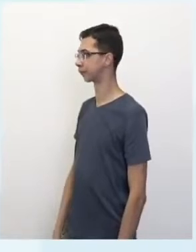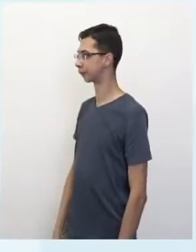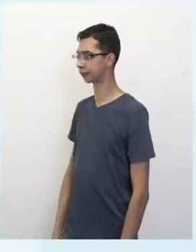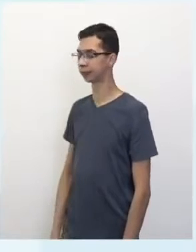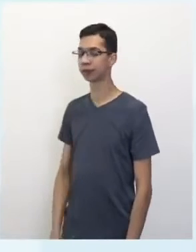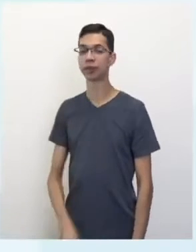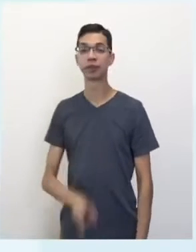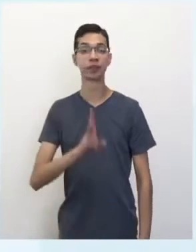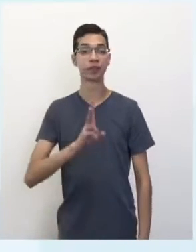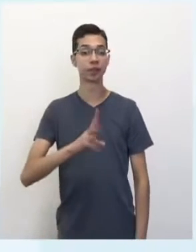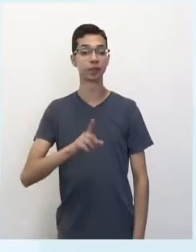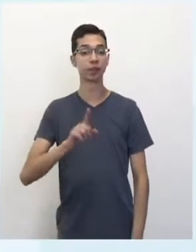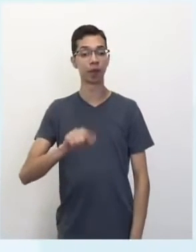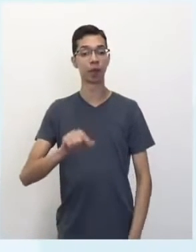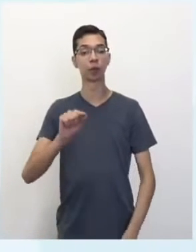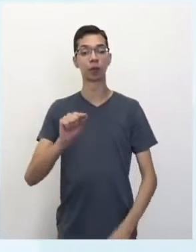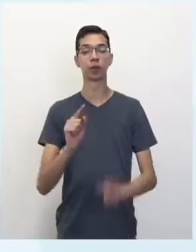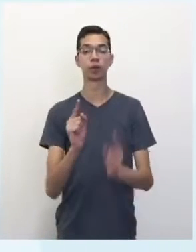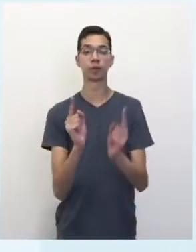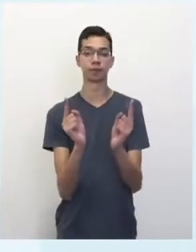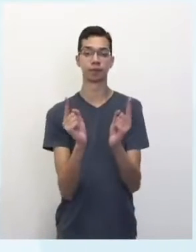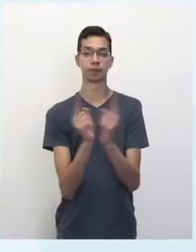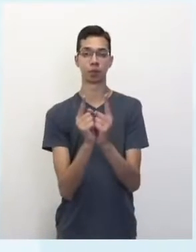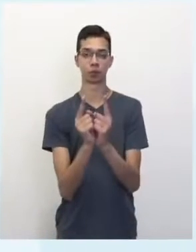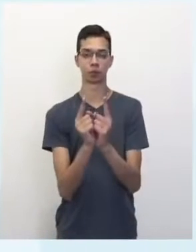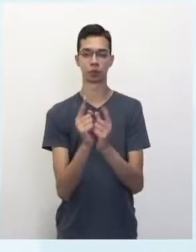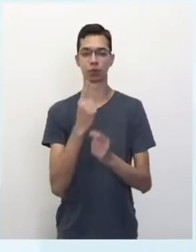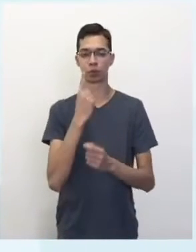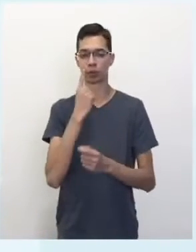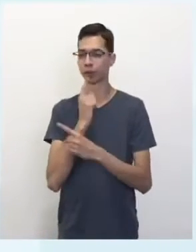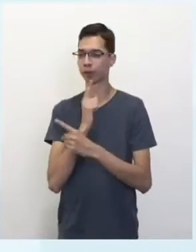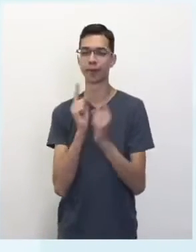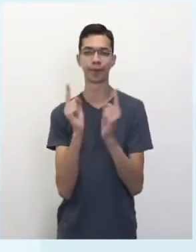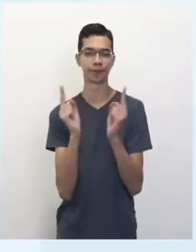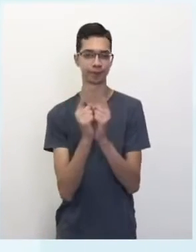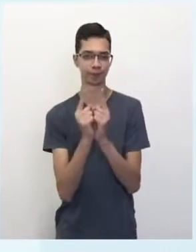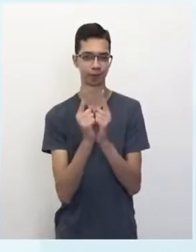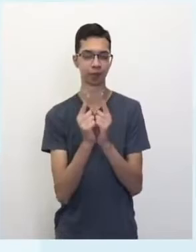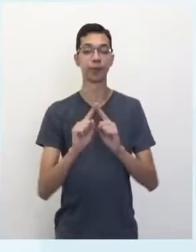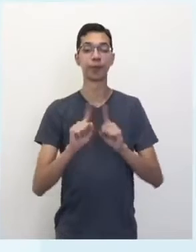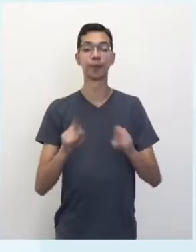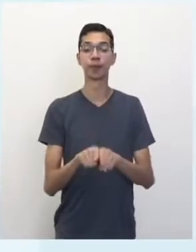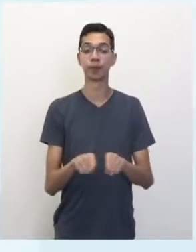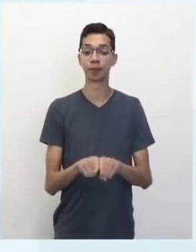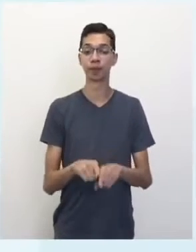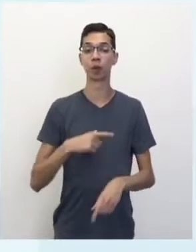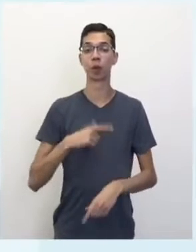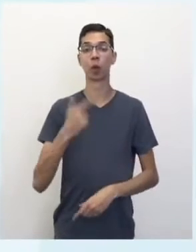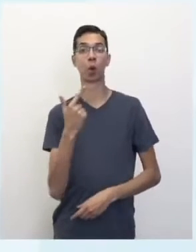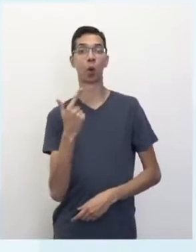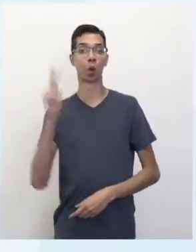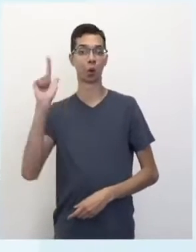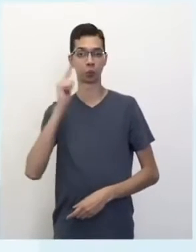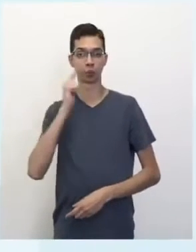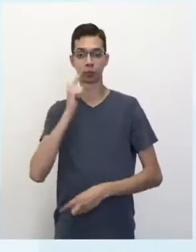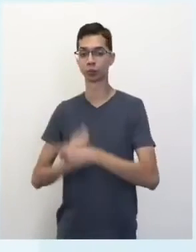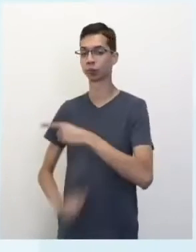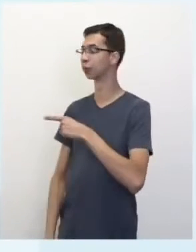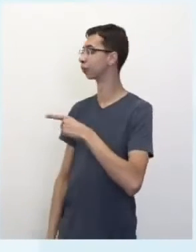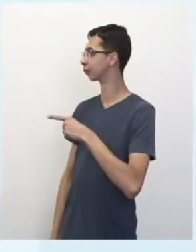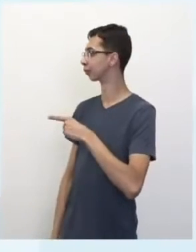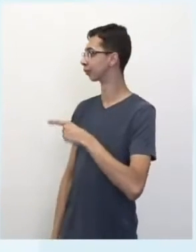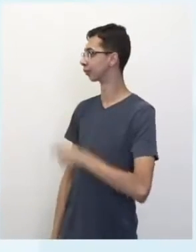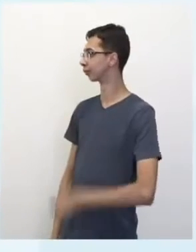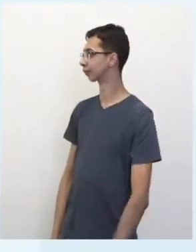simboliza esse menor, né? Então, a gente sempre olha esse menor ângulo, mas também eu tenho esse outro ângulo aqui,